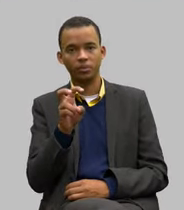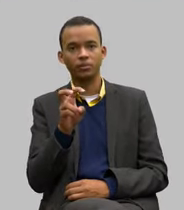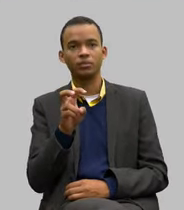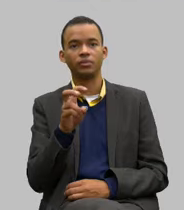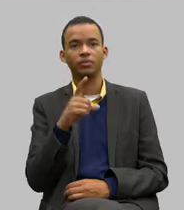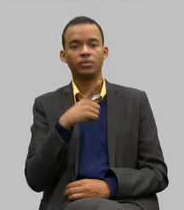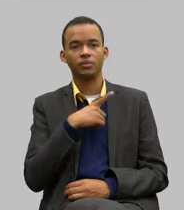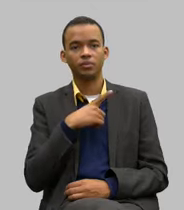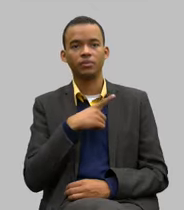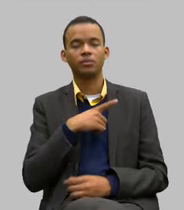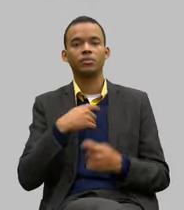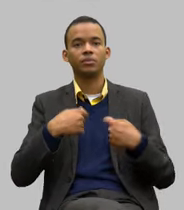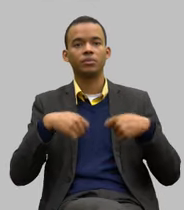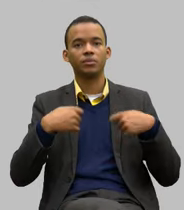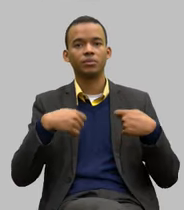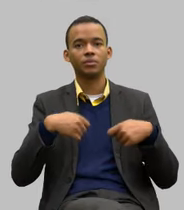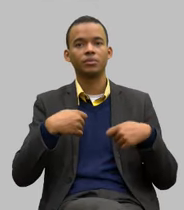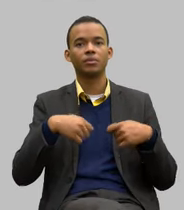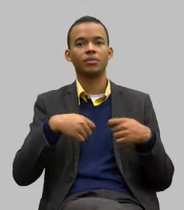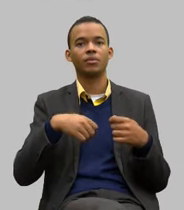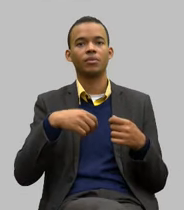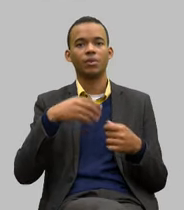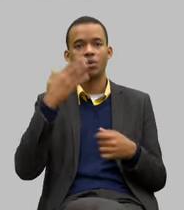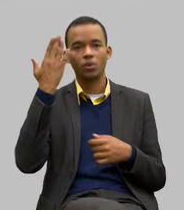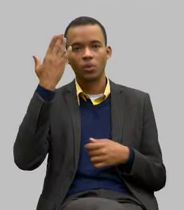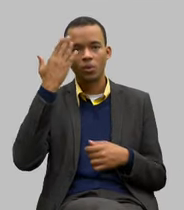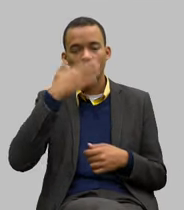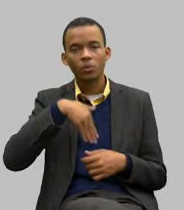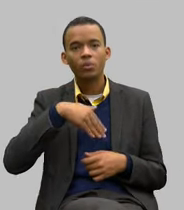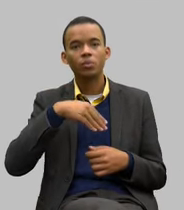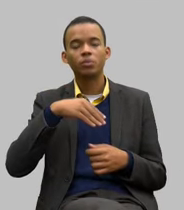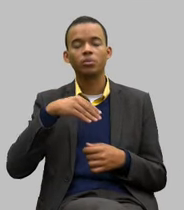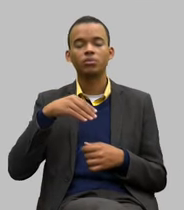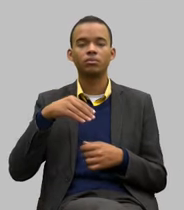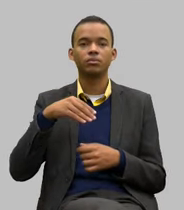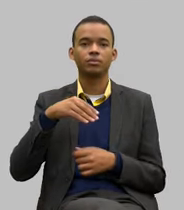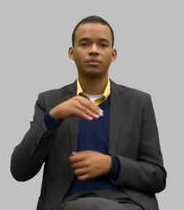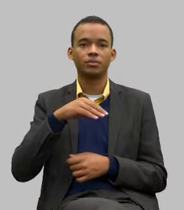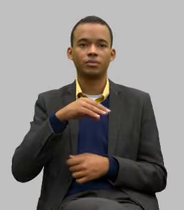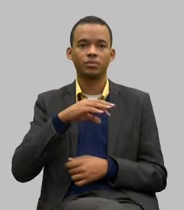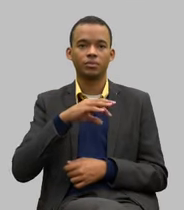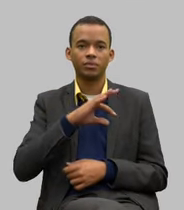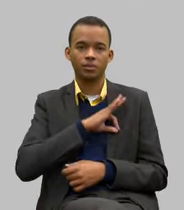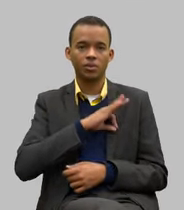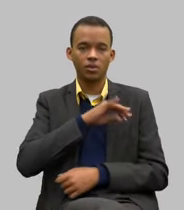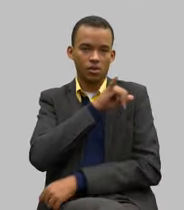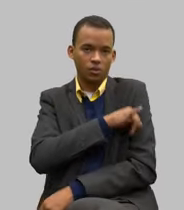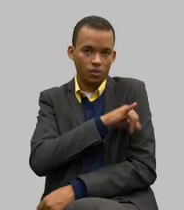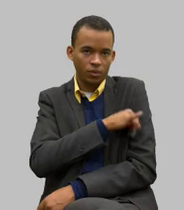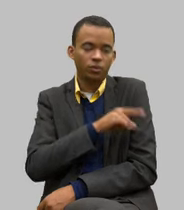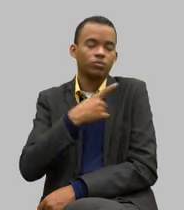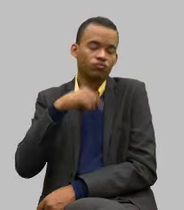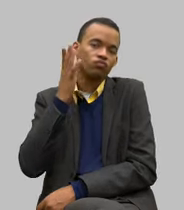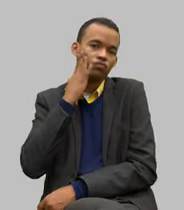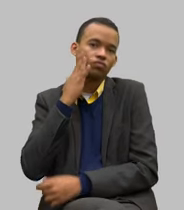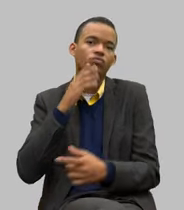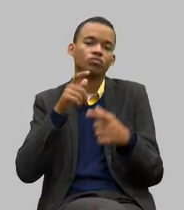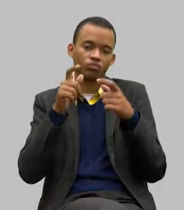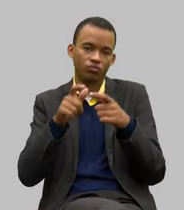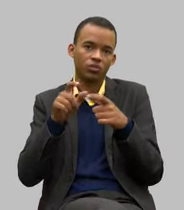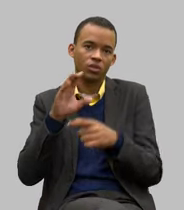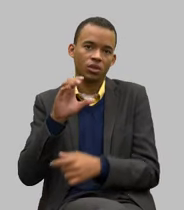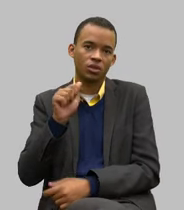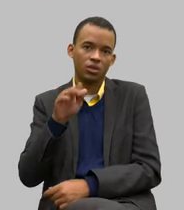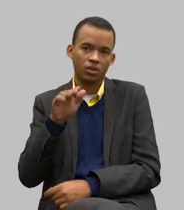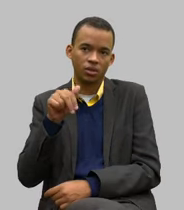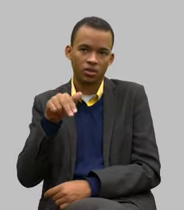cumprisse seu papel de de entrar nas comunidades cariocas para que o senhor tenha uma ideia nós sabemos onde é que tá o suposto dono do Cabana ele tá no